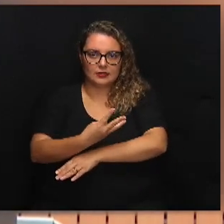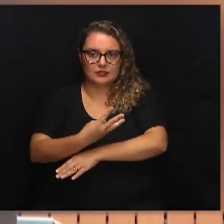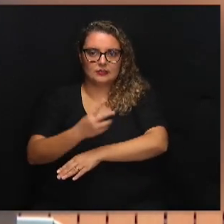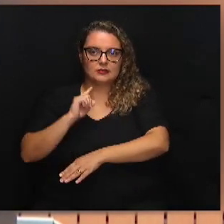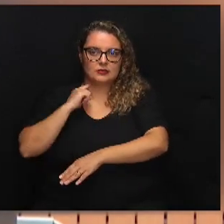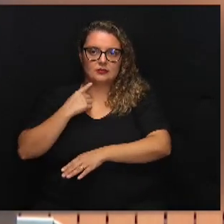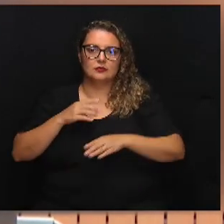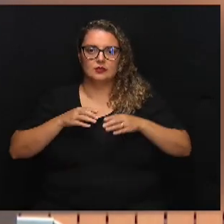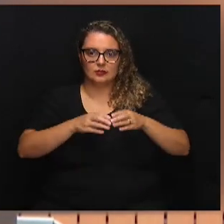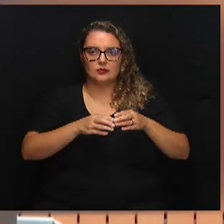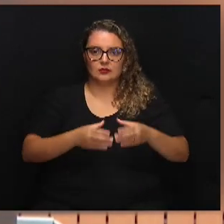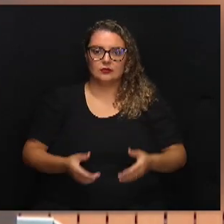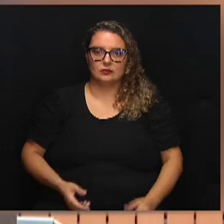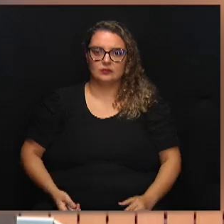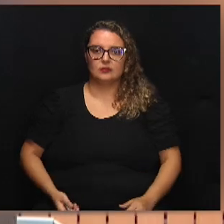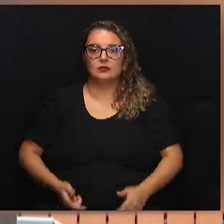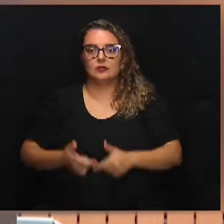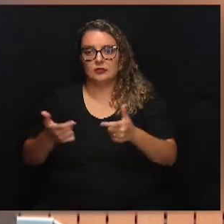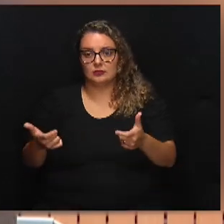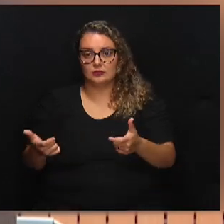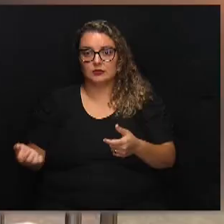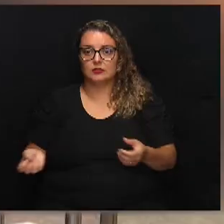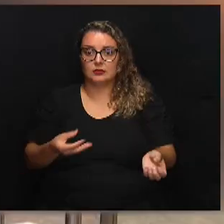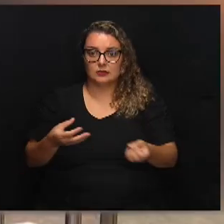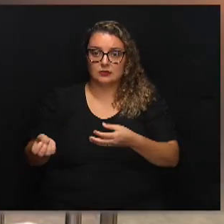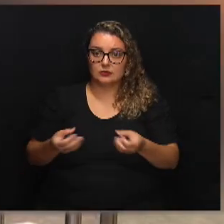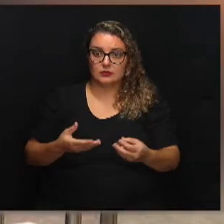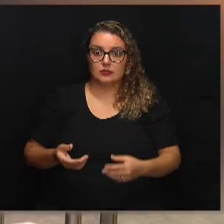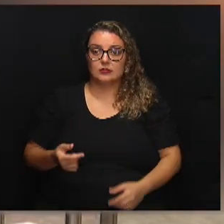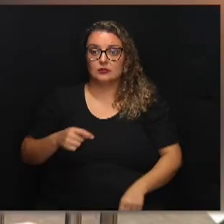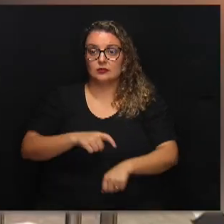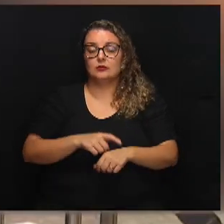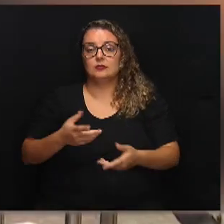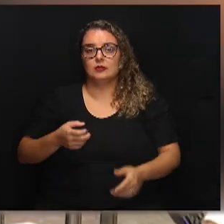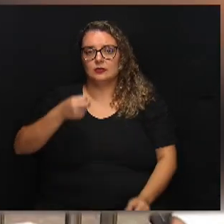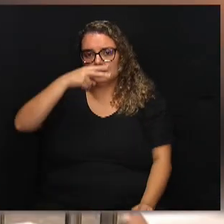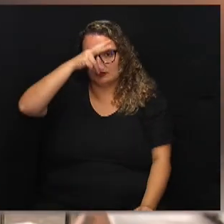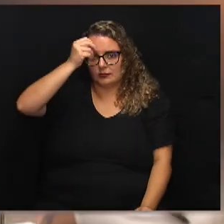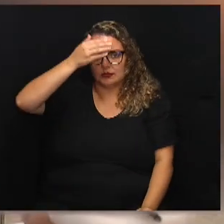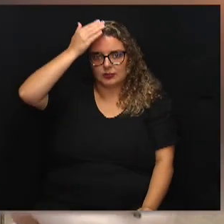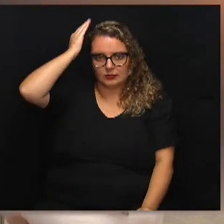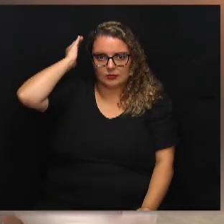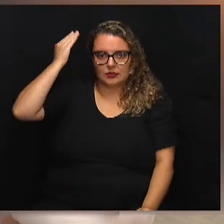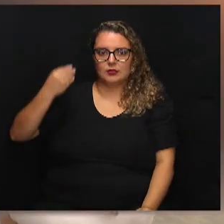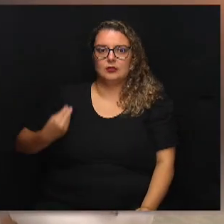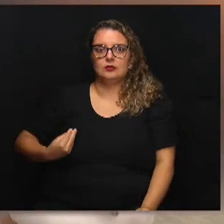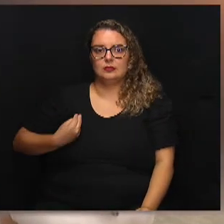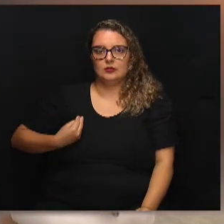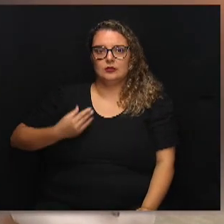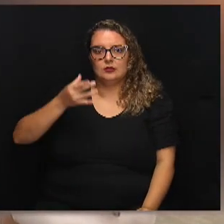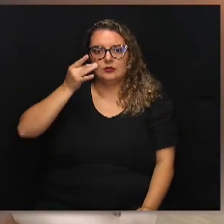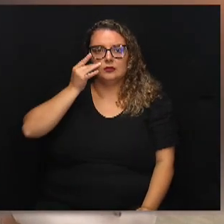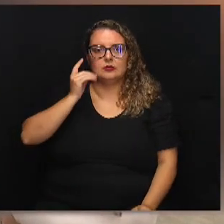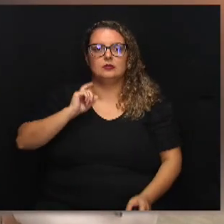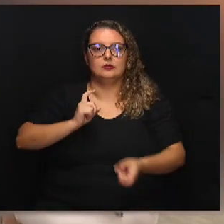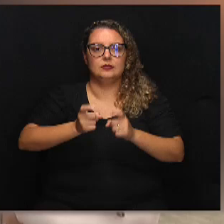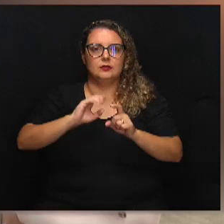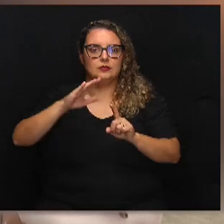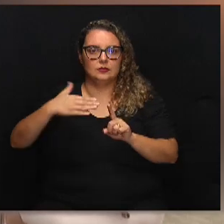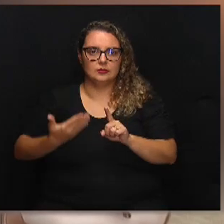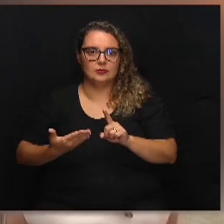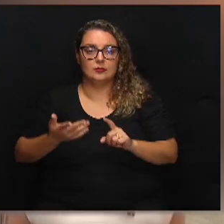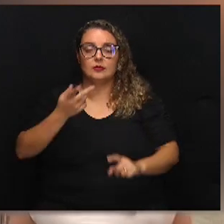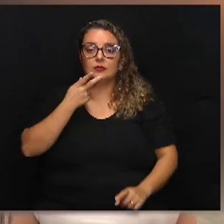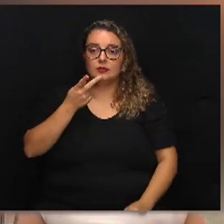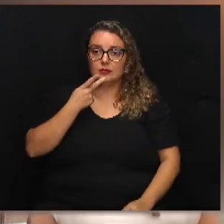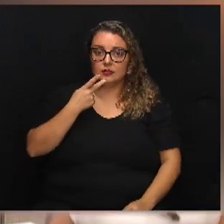Foram duas grandes inovações à época. O prefeito Dário Saad esteve presente na solenidade e